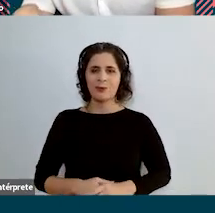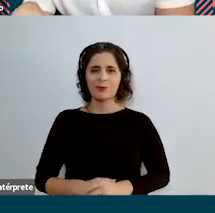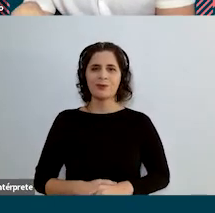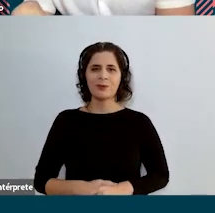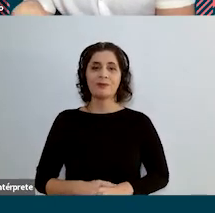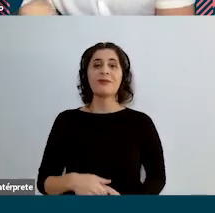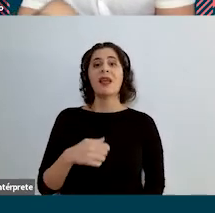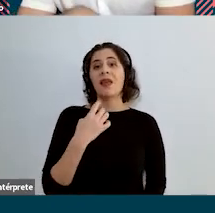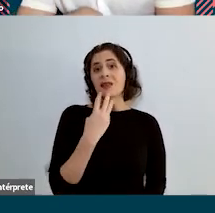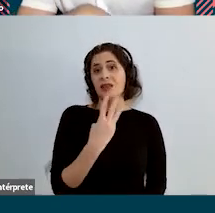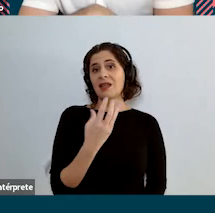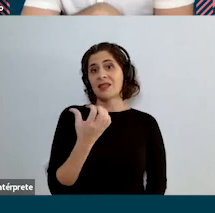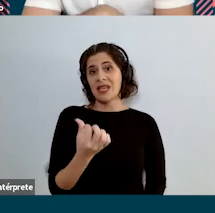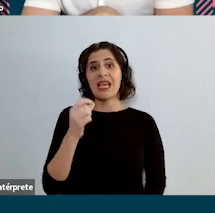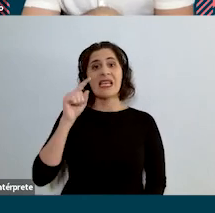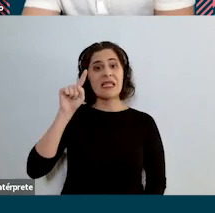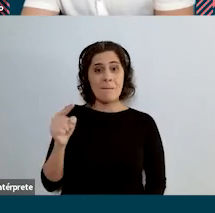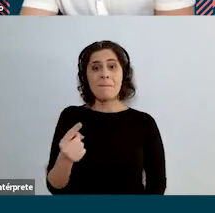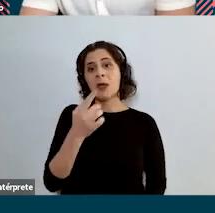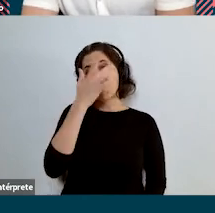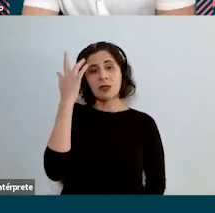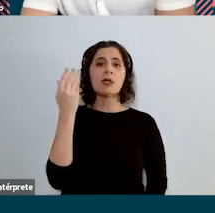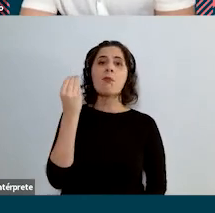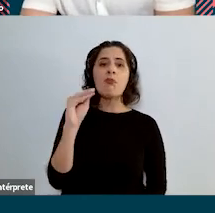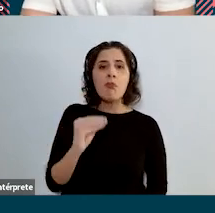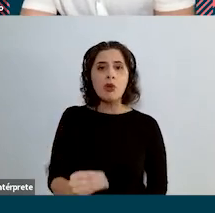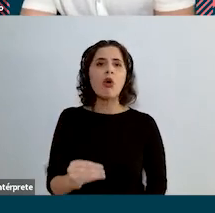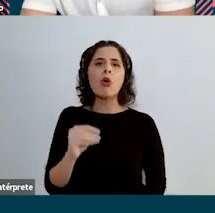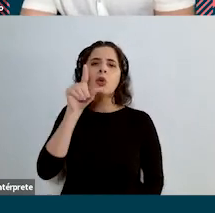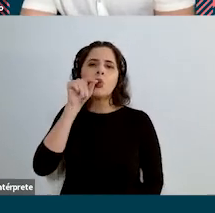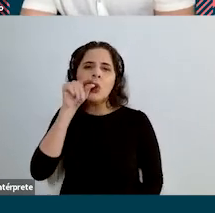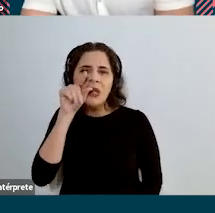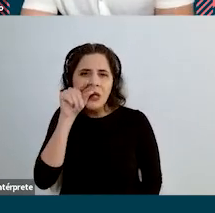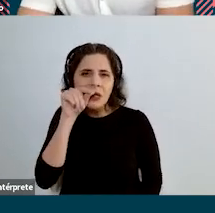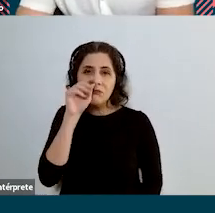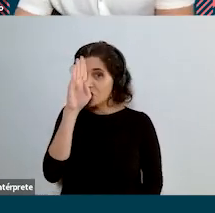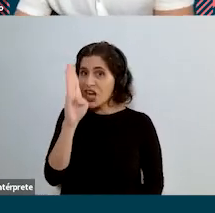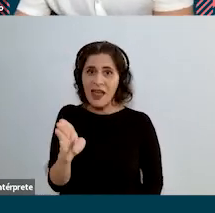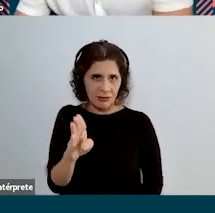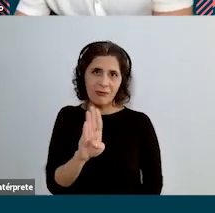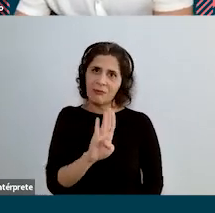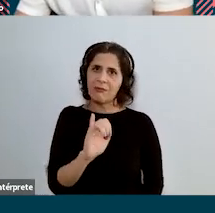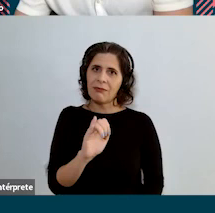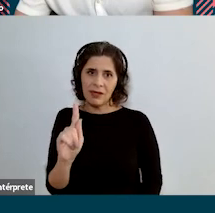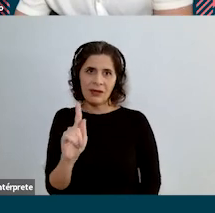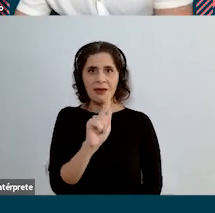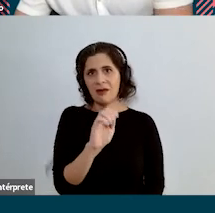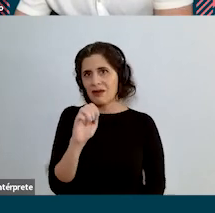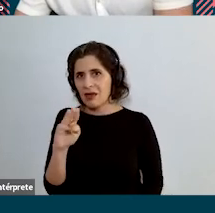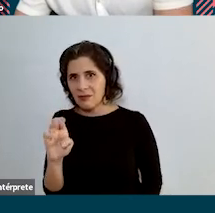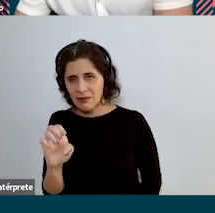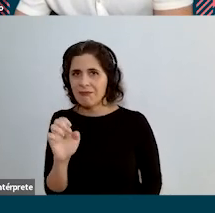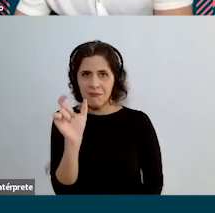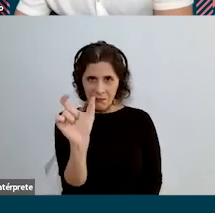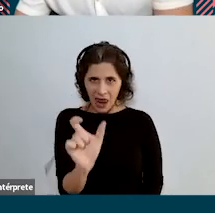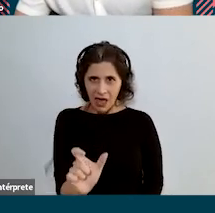mais. Foram 36 mil menções diretas ao Big Game assim, no Twitter, muita gente falando, foi muito